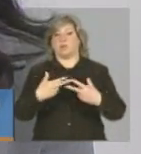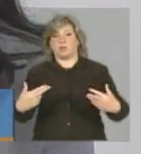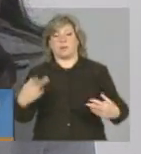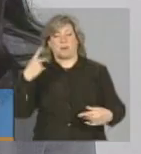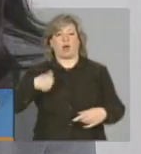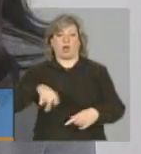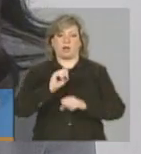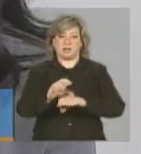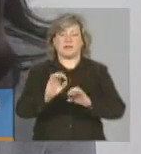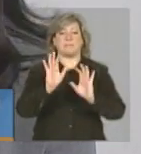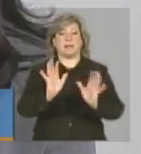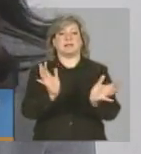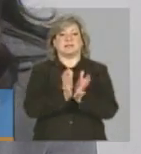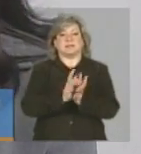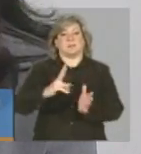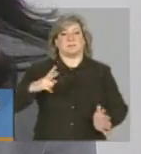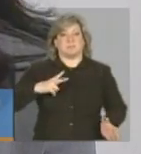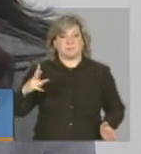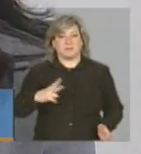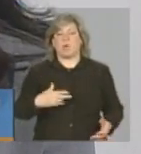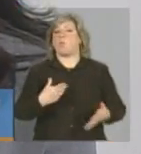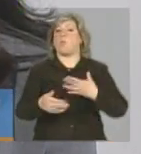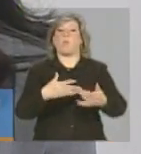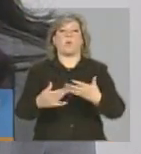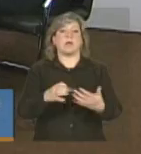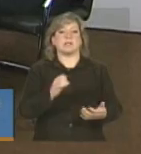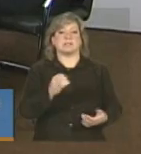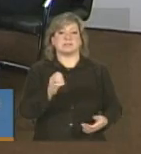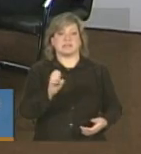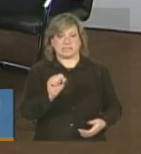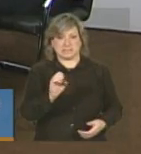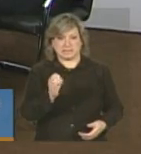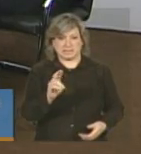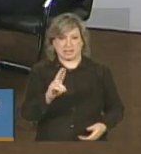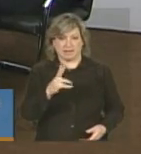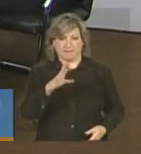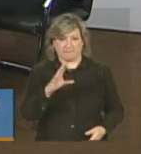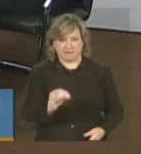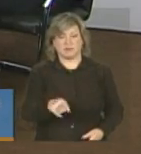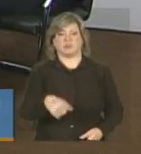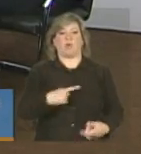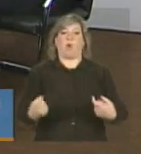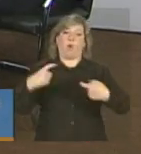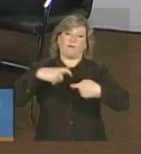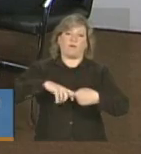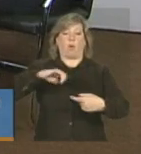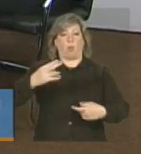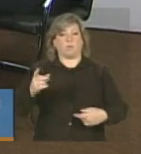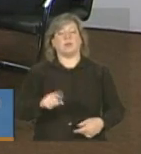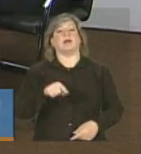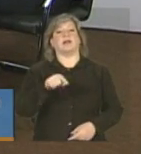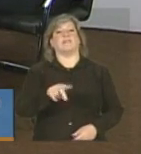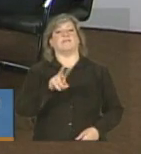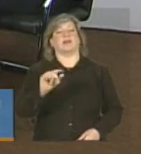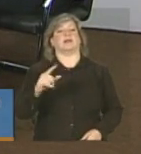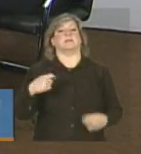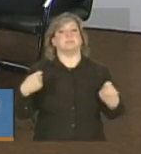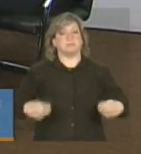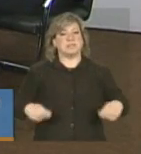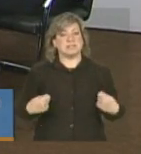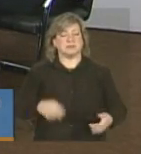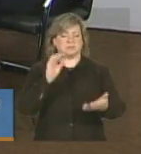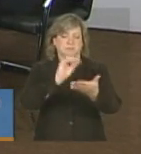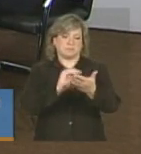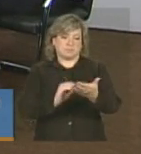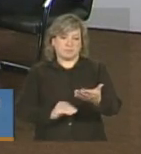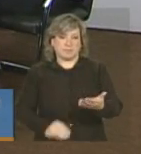privada, deverão, qualquer serviço ofertado pela entidade, conveniado ou não, ele deve ser preenchido